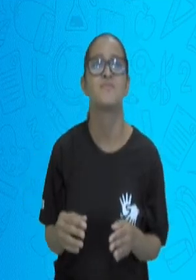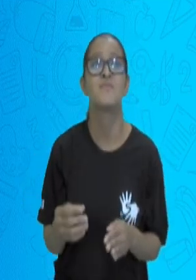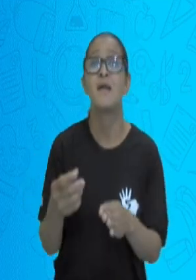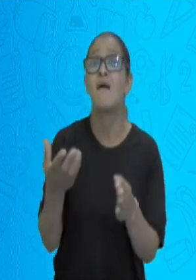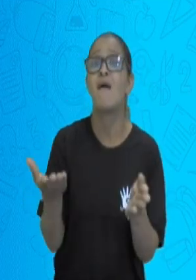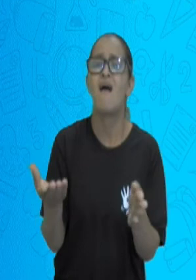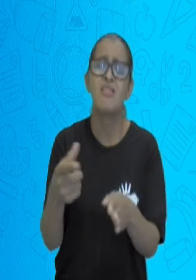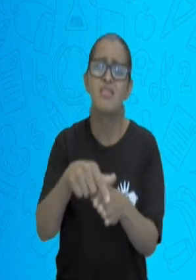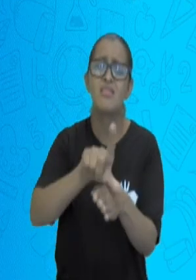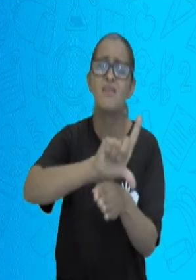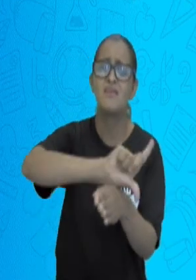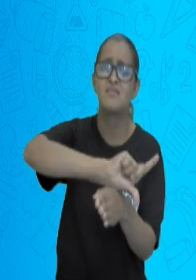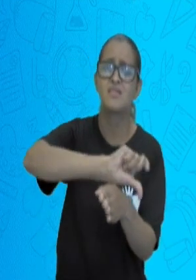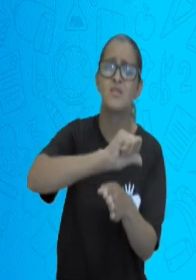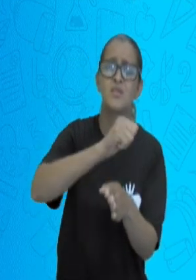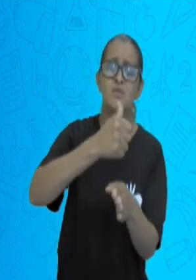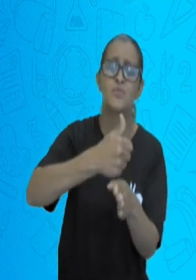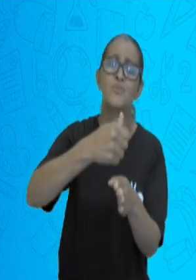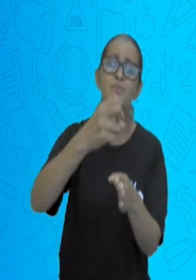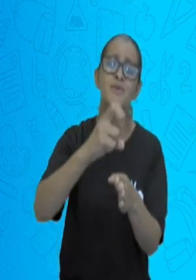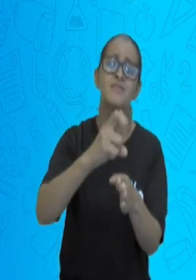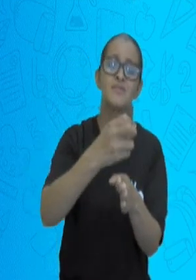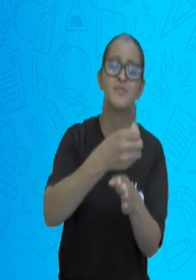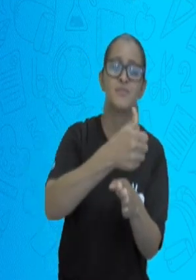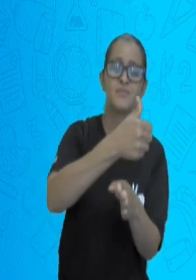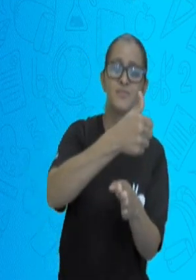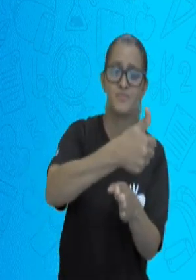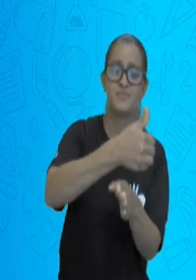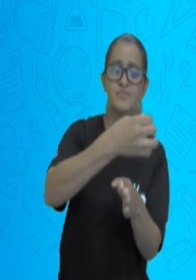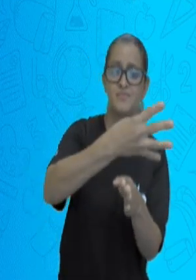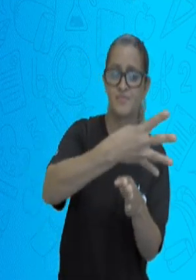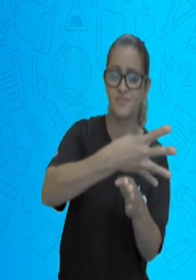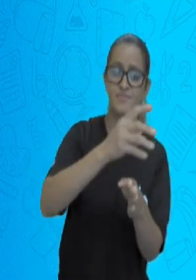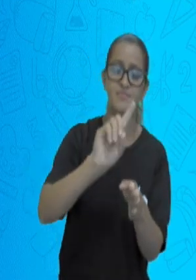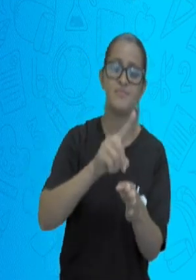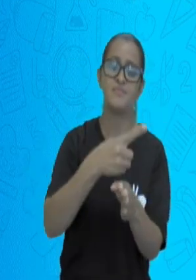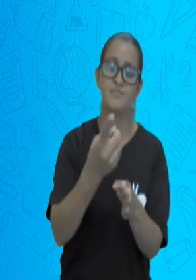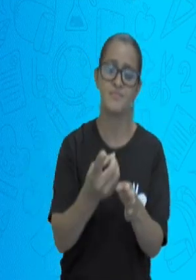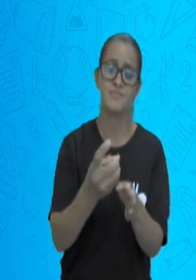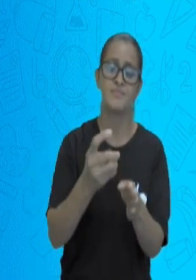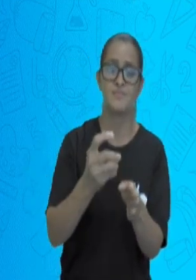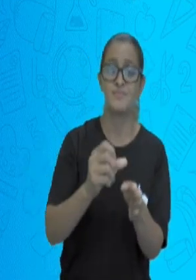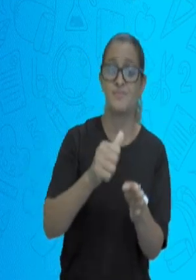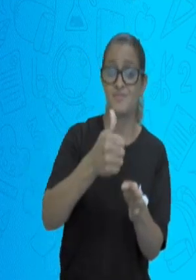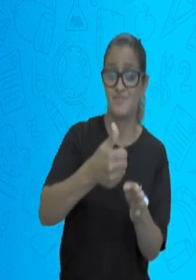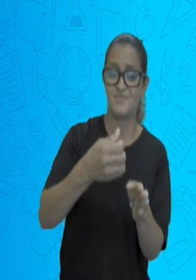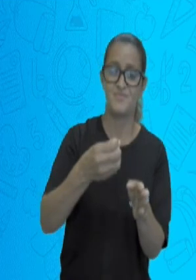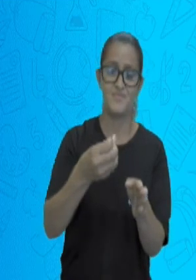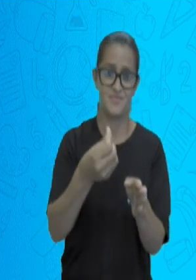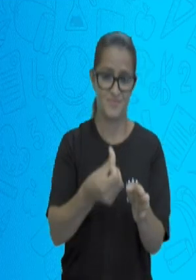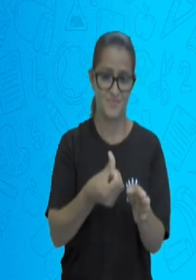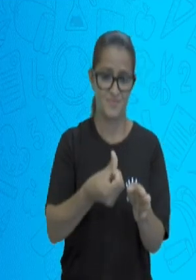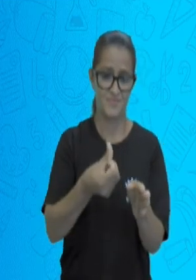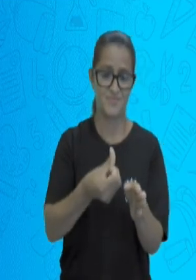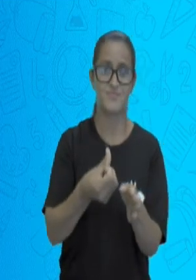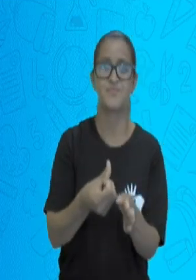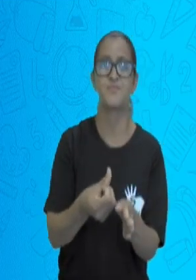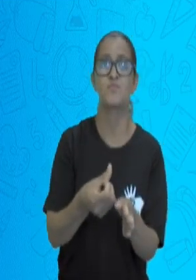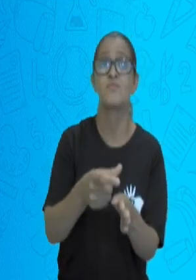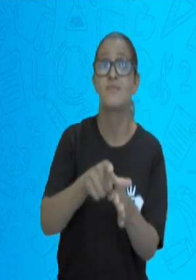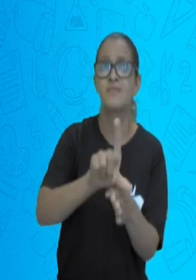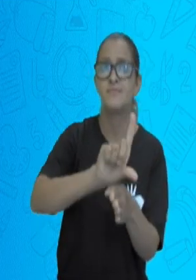Antes do 15, nós temos o 14. Depois do 15, nós temos o